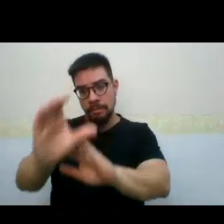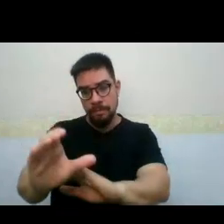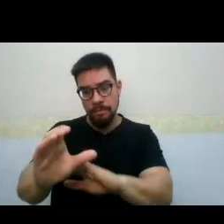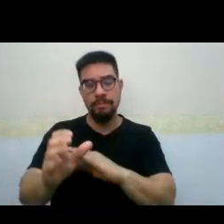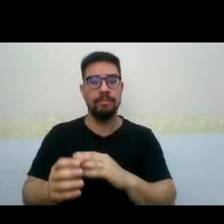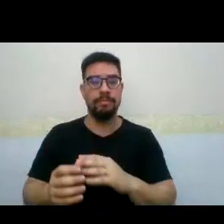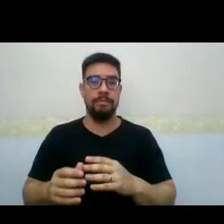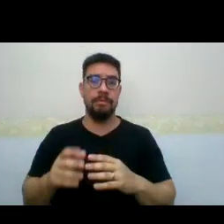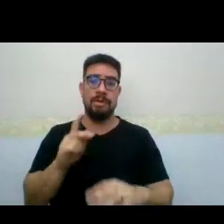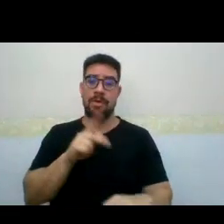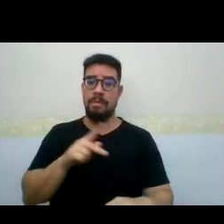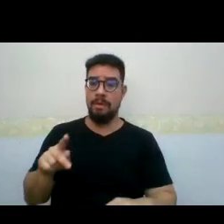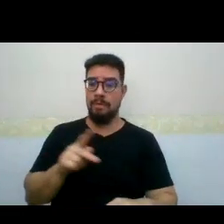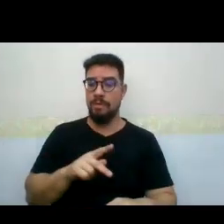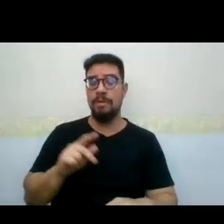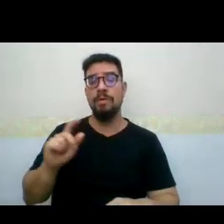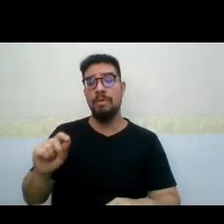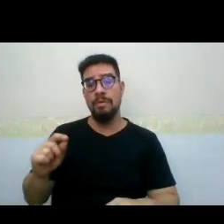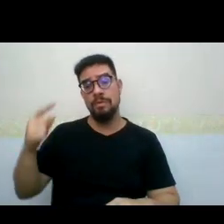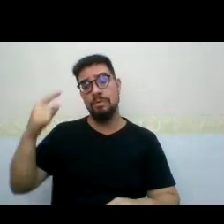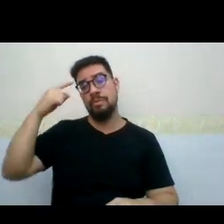sofrendo uma forte influência do paradigma